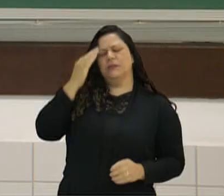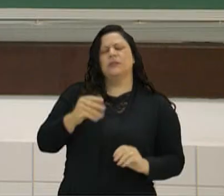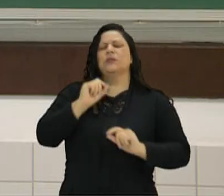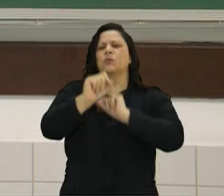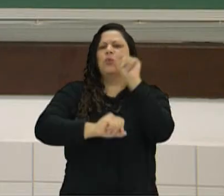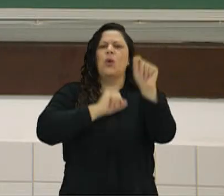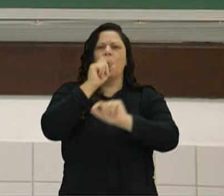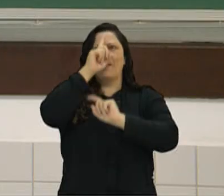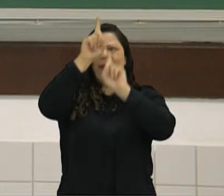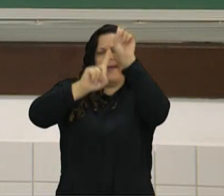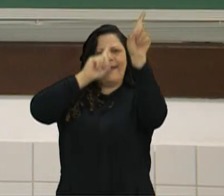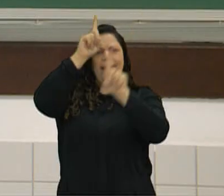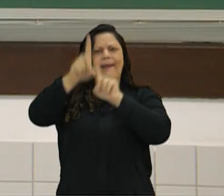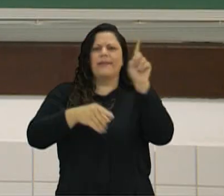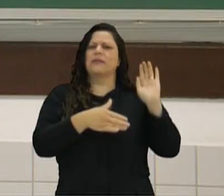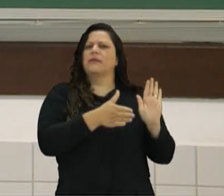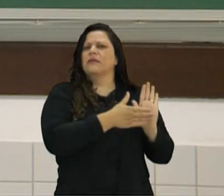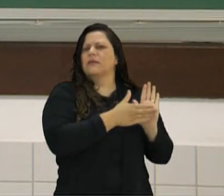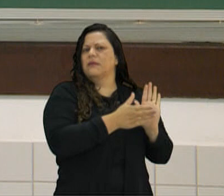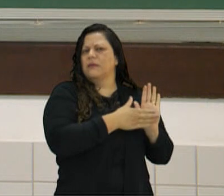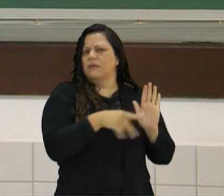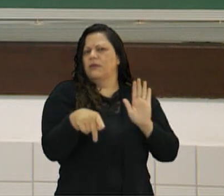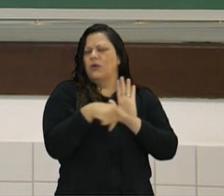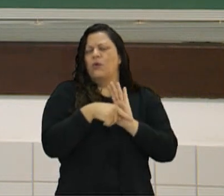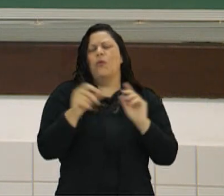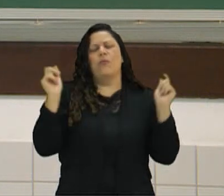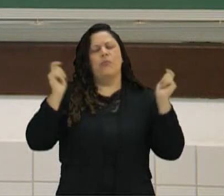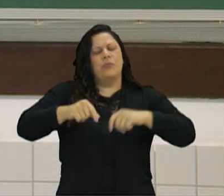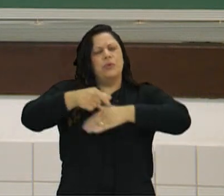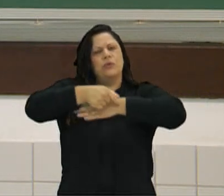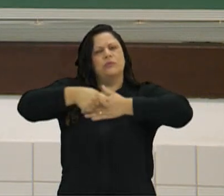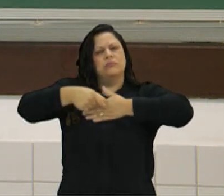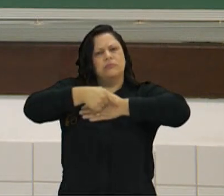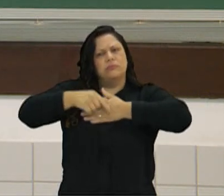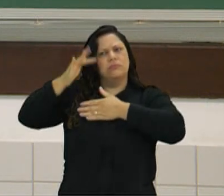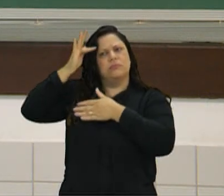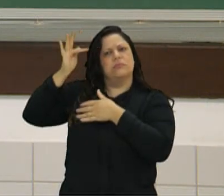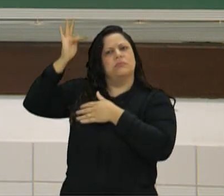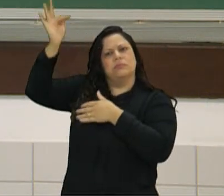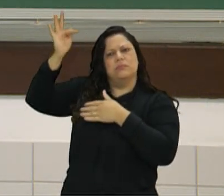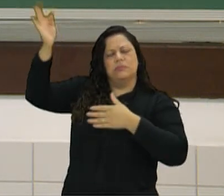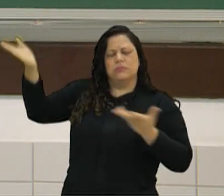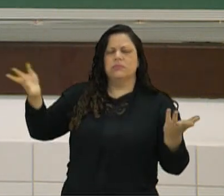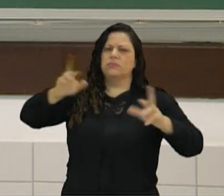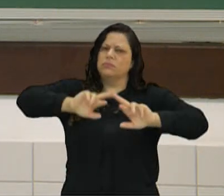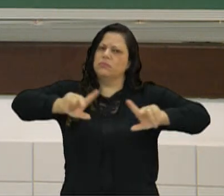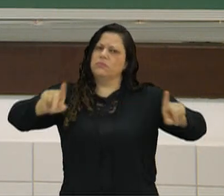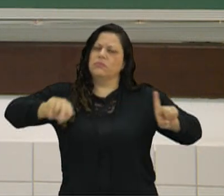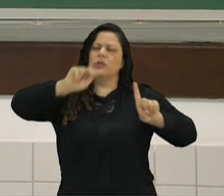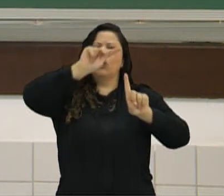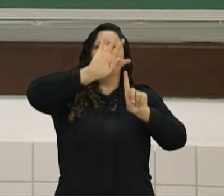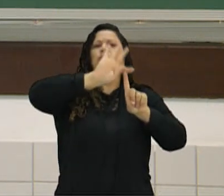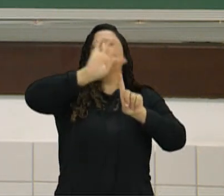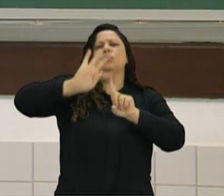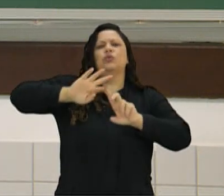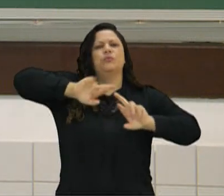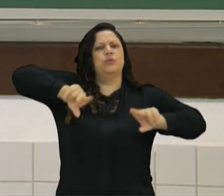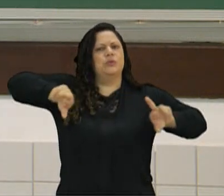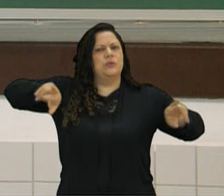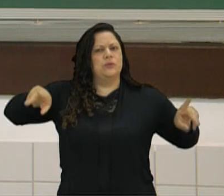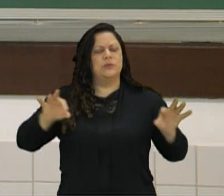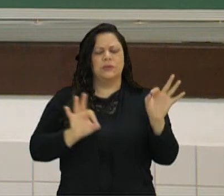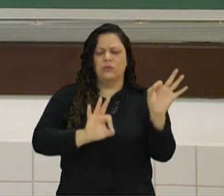né, a ideia de Montesquieu de tipos diferentes de organização de poder.